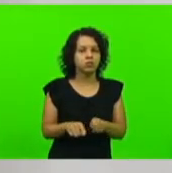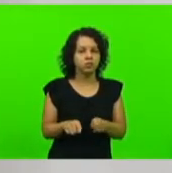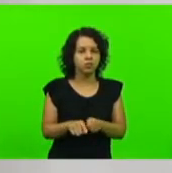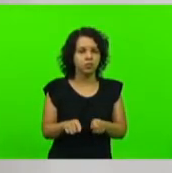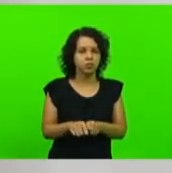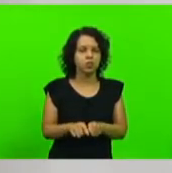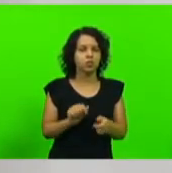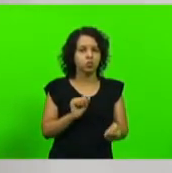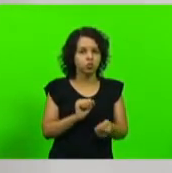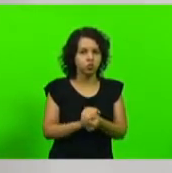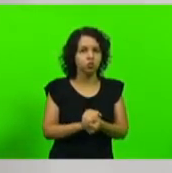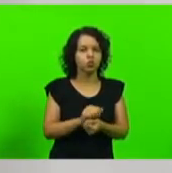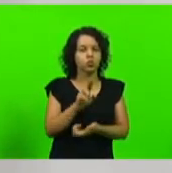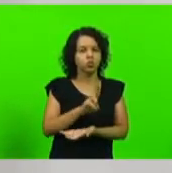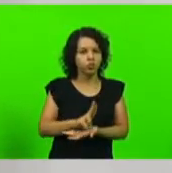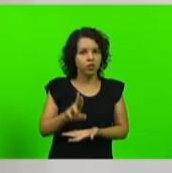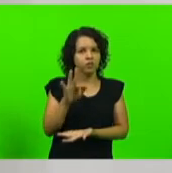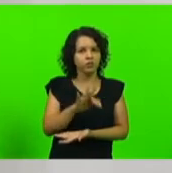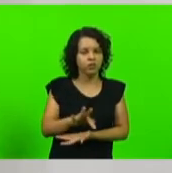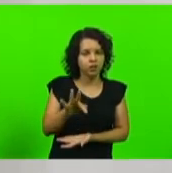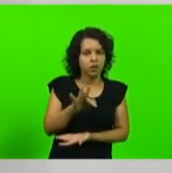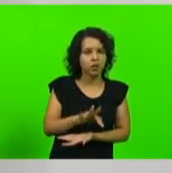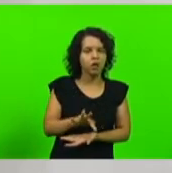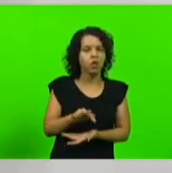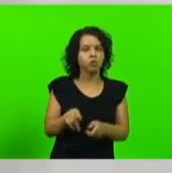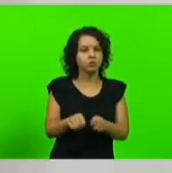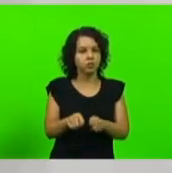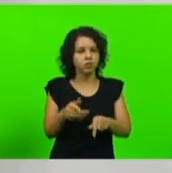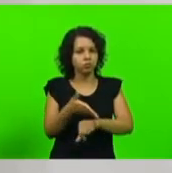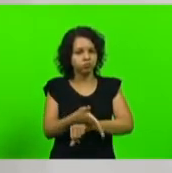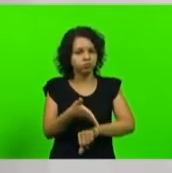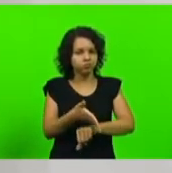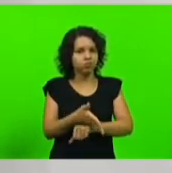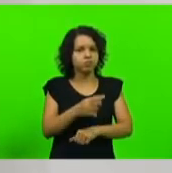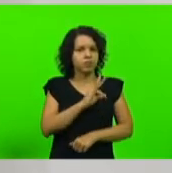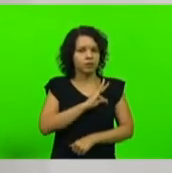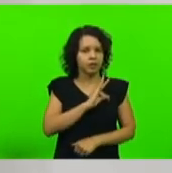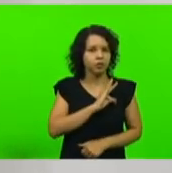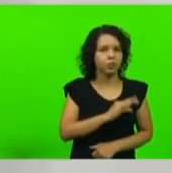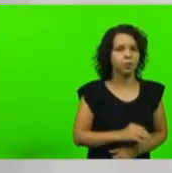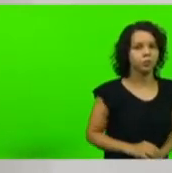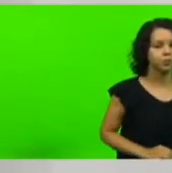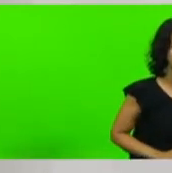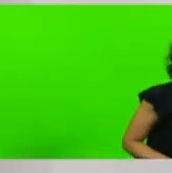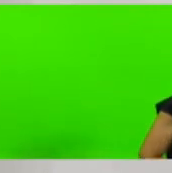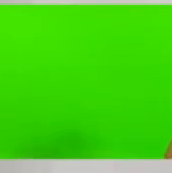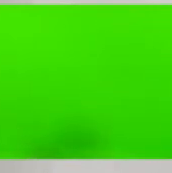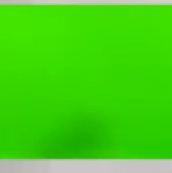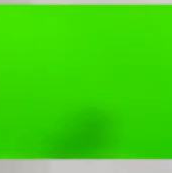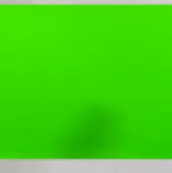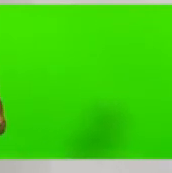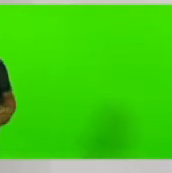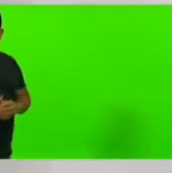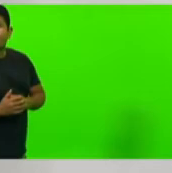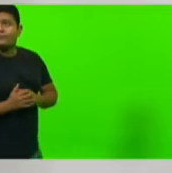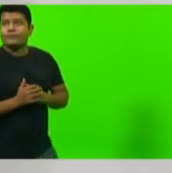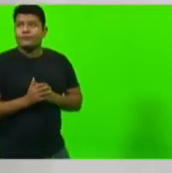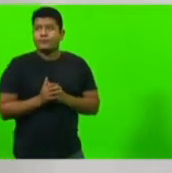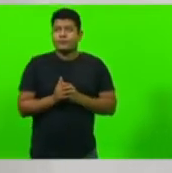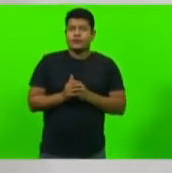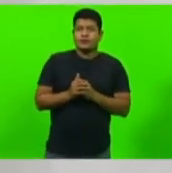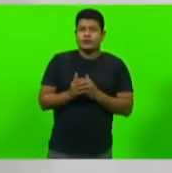junto com a Universidade Federal, envolvemos bastante técnicos, e fizemos um estudo muito